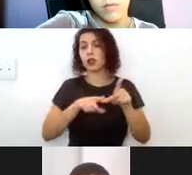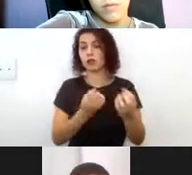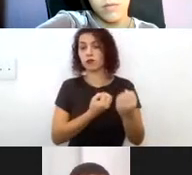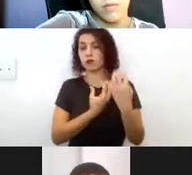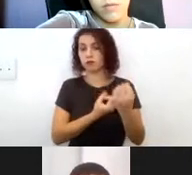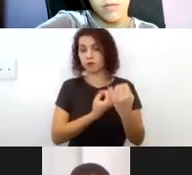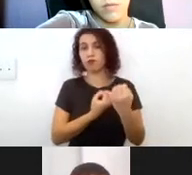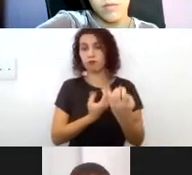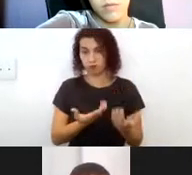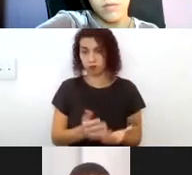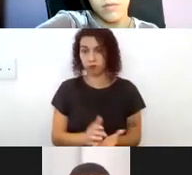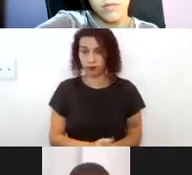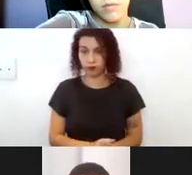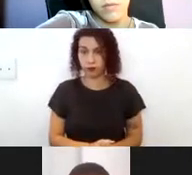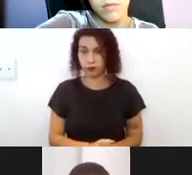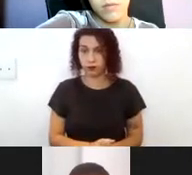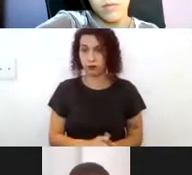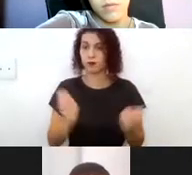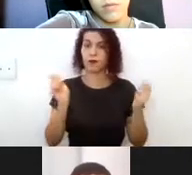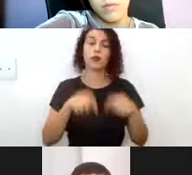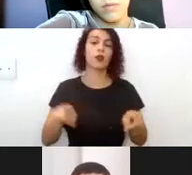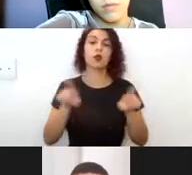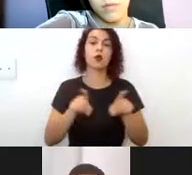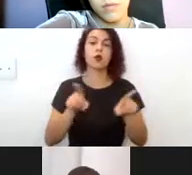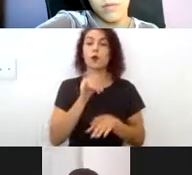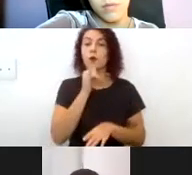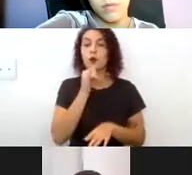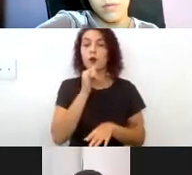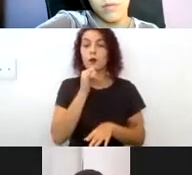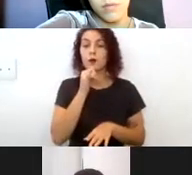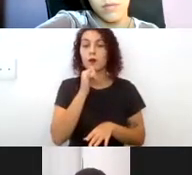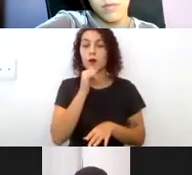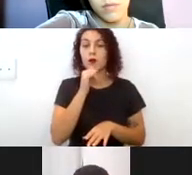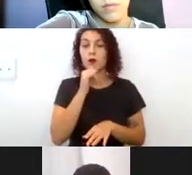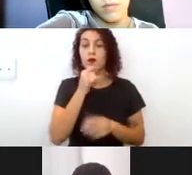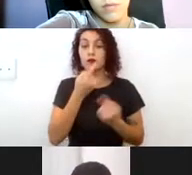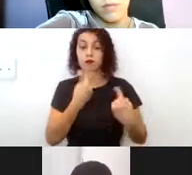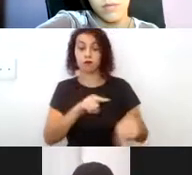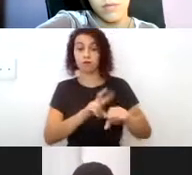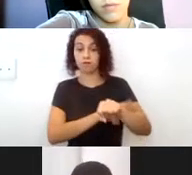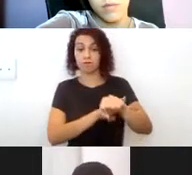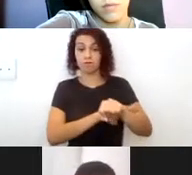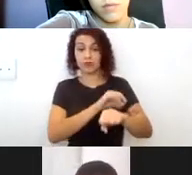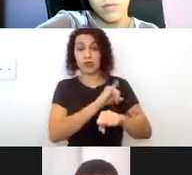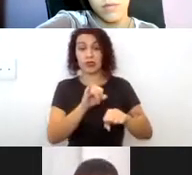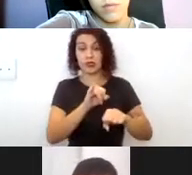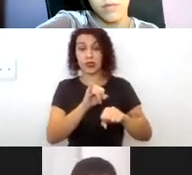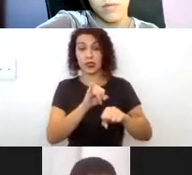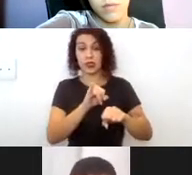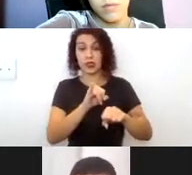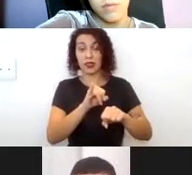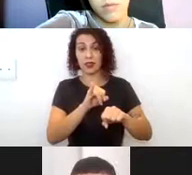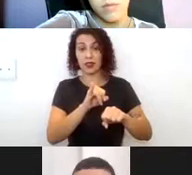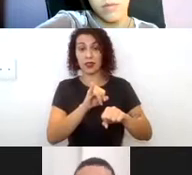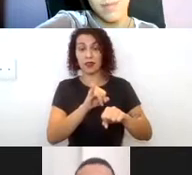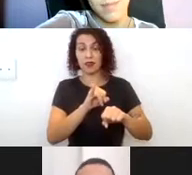tá Oi gente não dá para viver o mundo anti-racista assim e literatura e eu tô vendendo